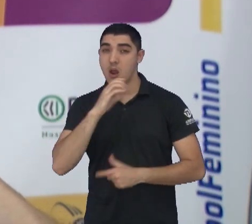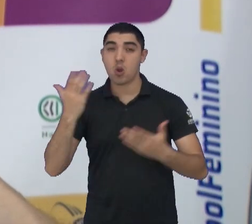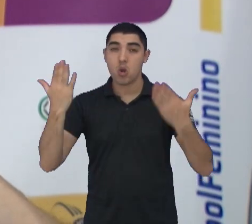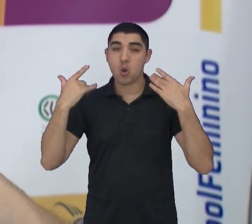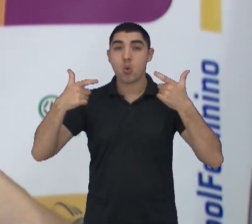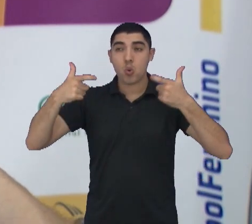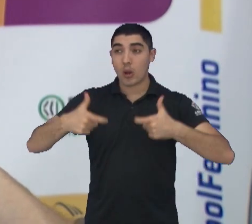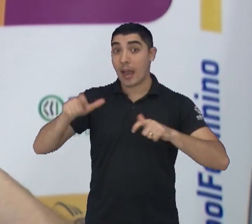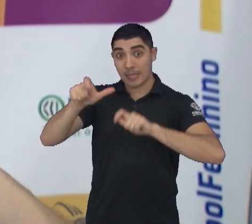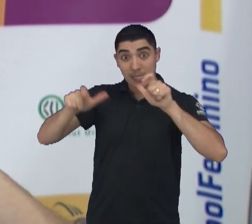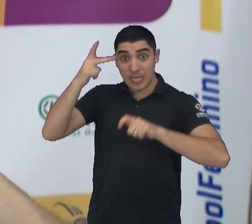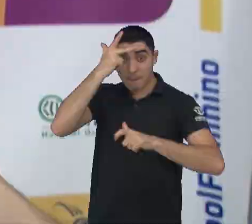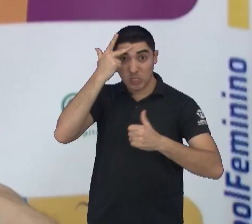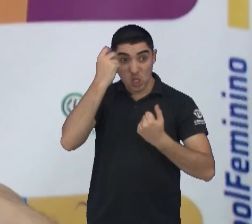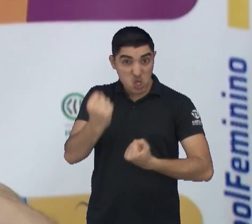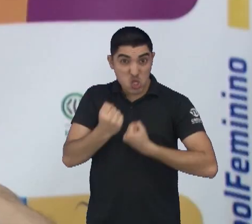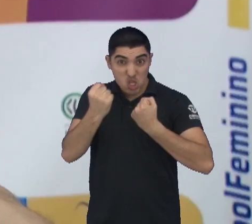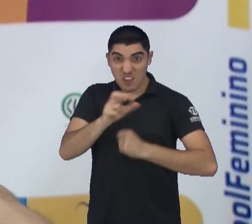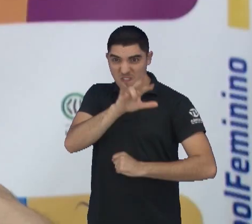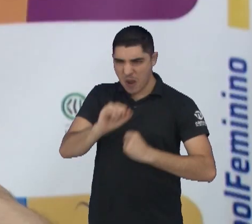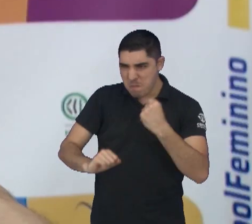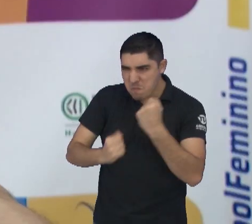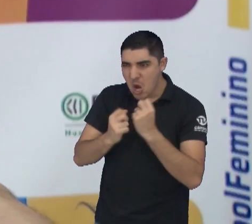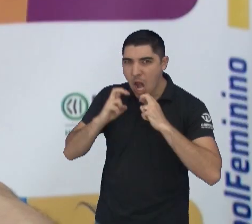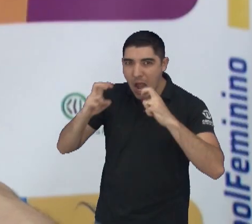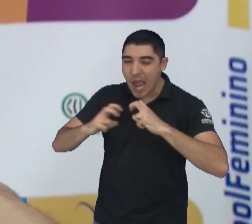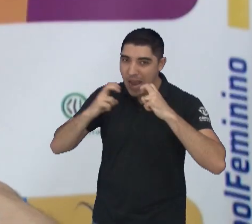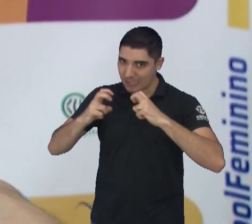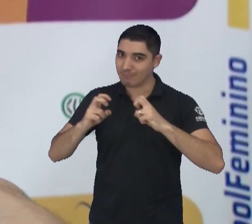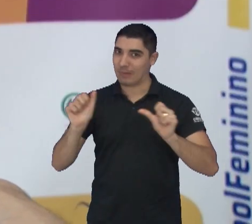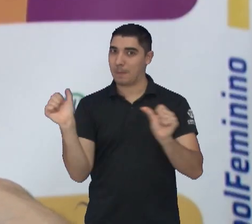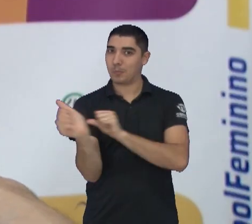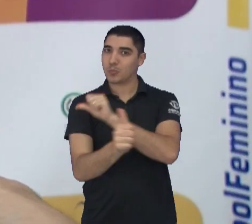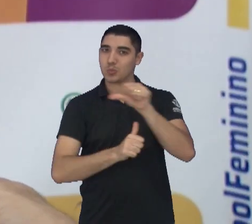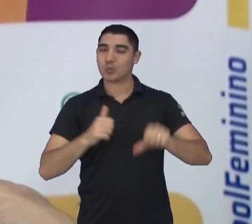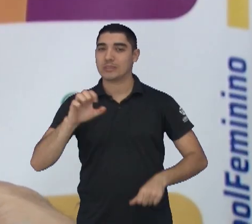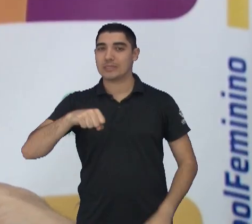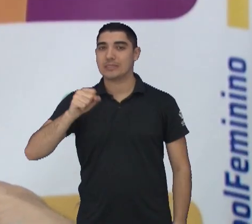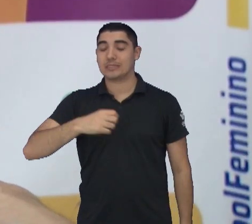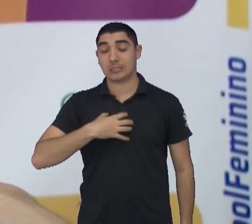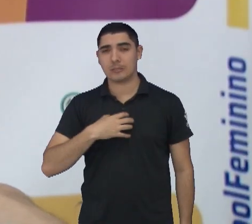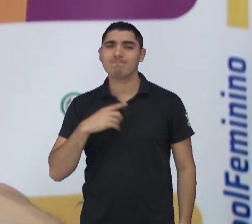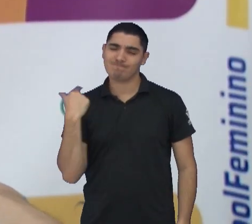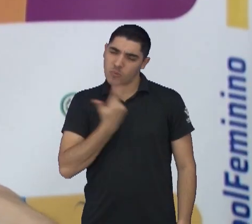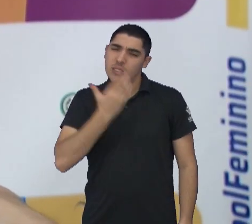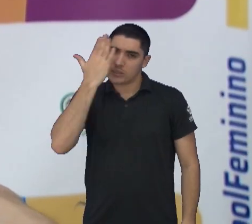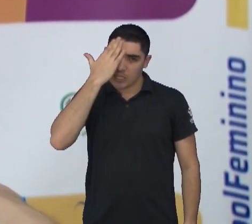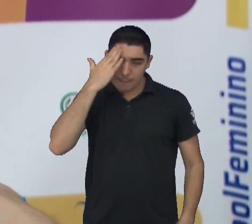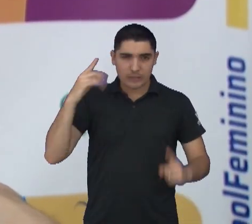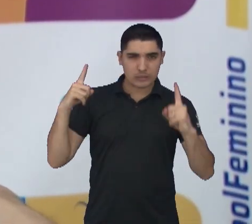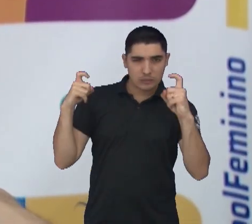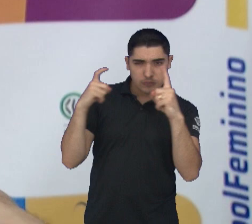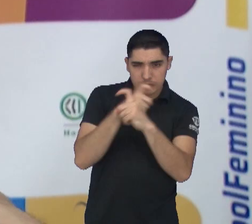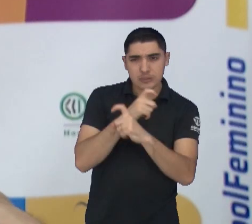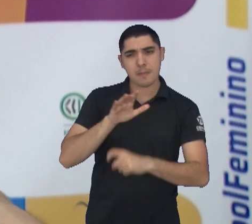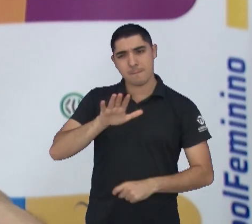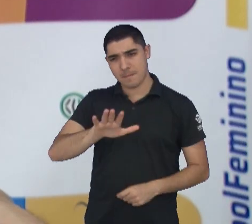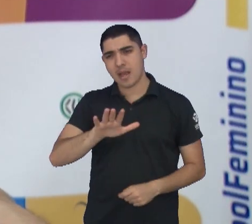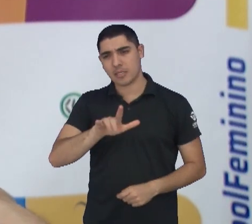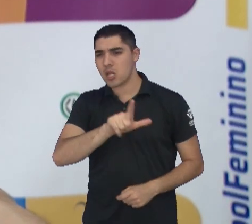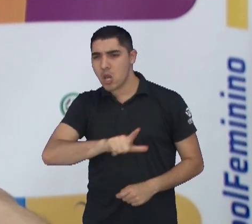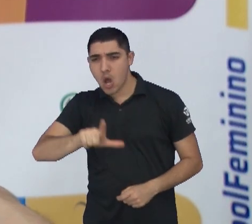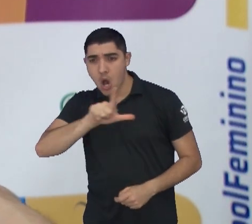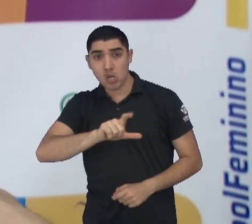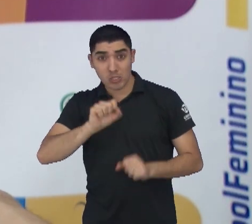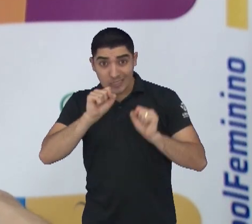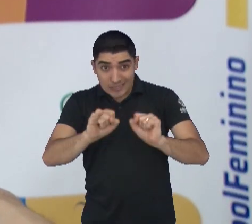tudo muda, a atmosfera muda, né? Então a gente sabe as dificuldades que nós vamos encontrar e claro que se a gente tiver condição